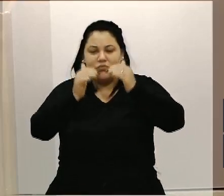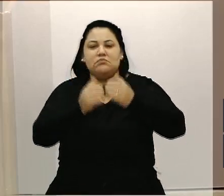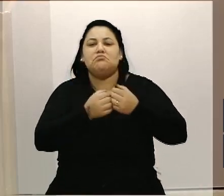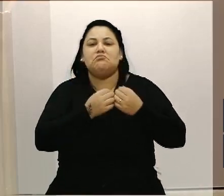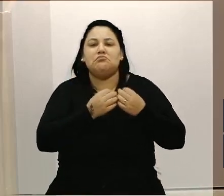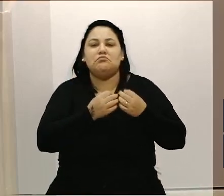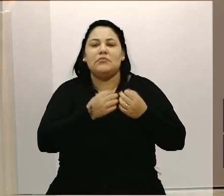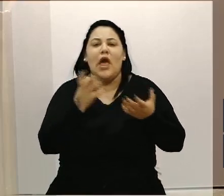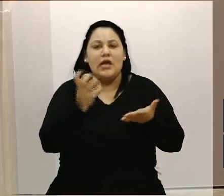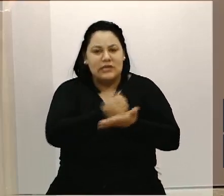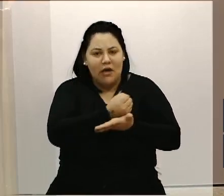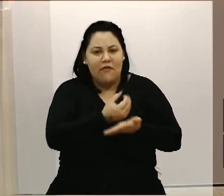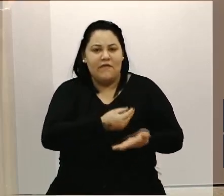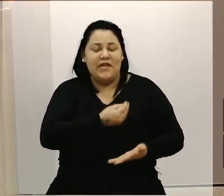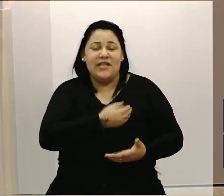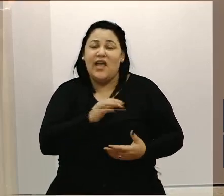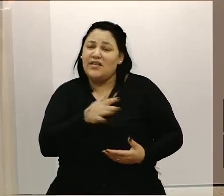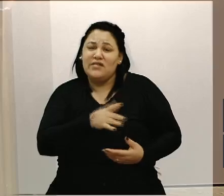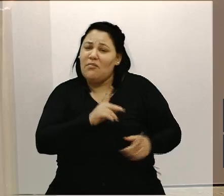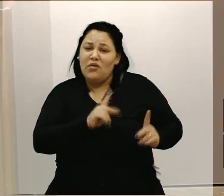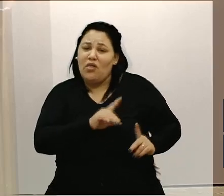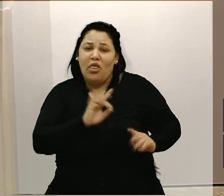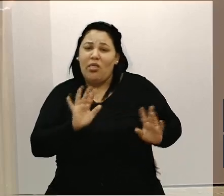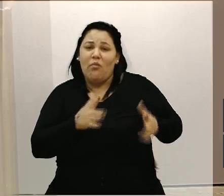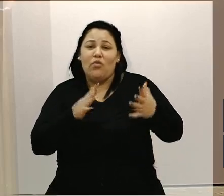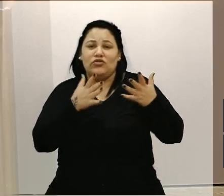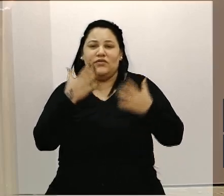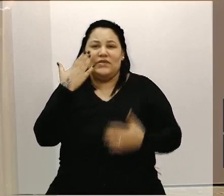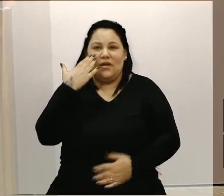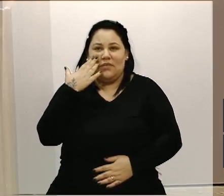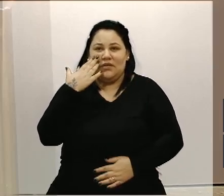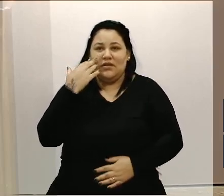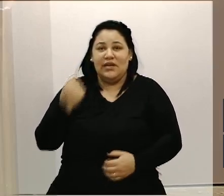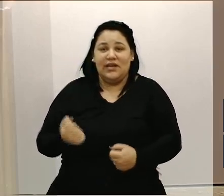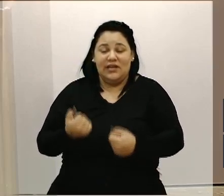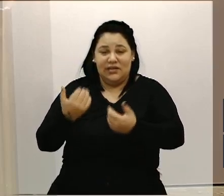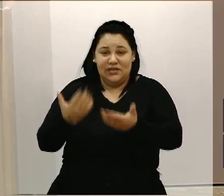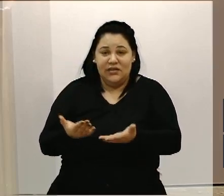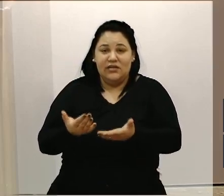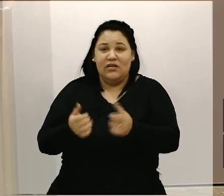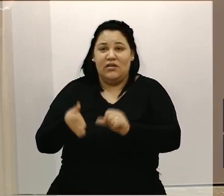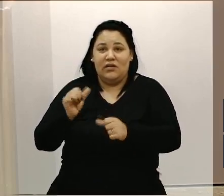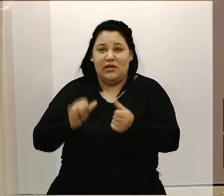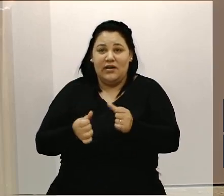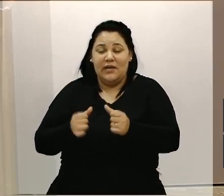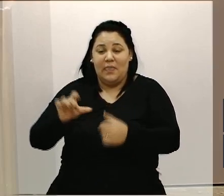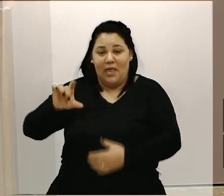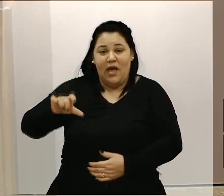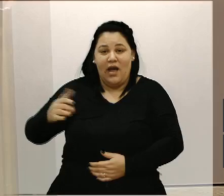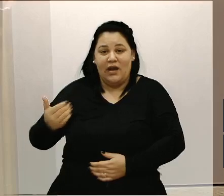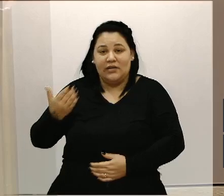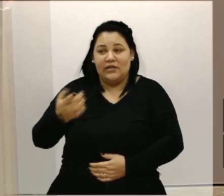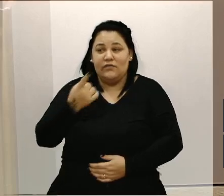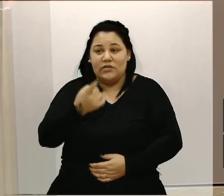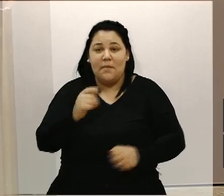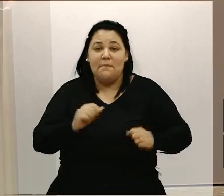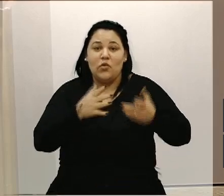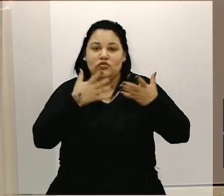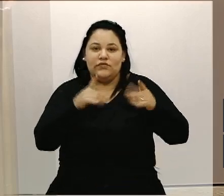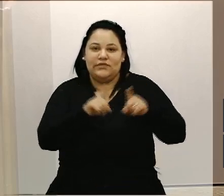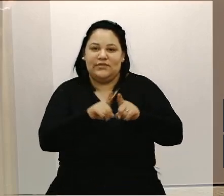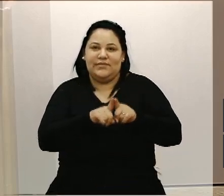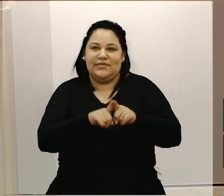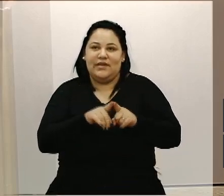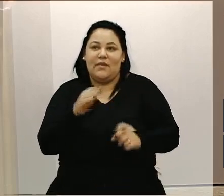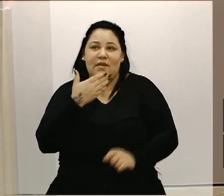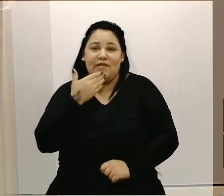vezes as pessoas não se motivam. E dando essa condição da carteira, você motiva e beneficia a